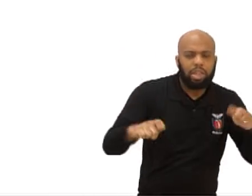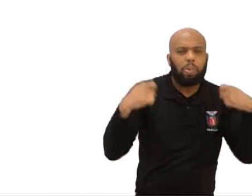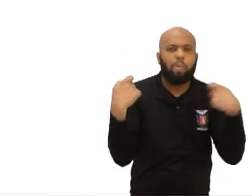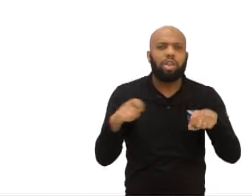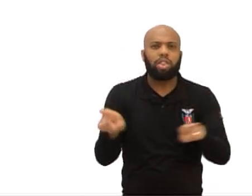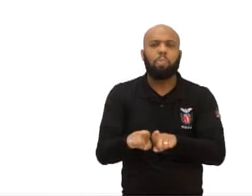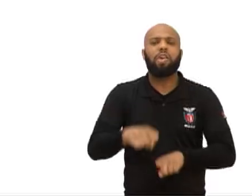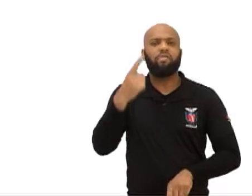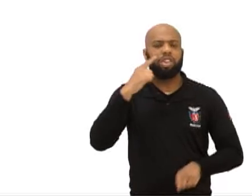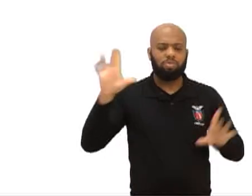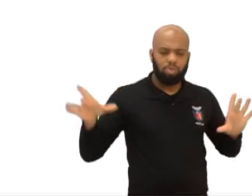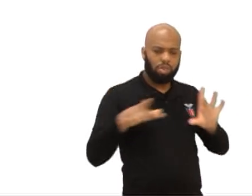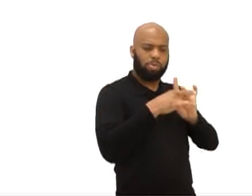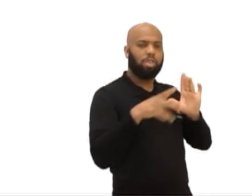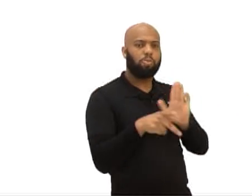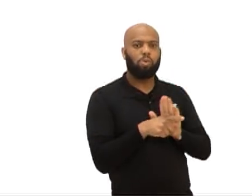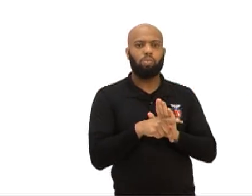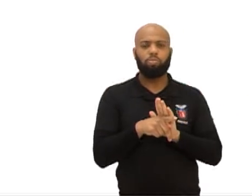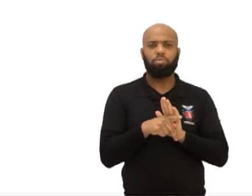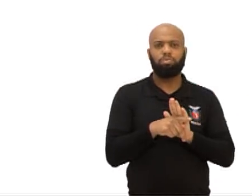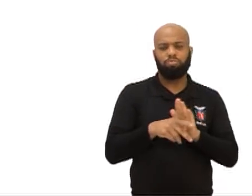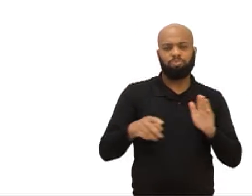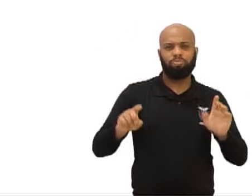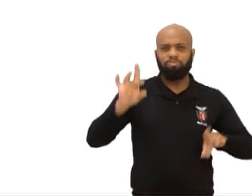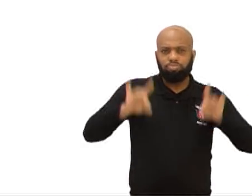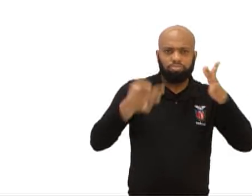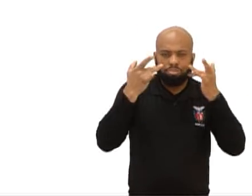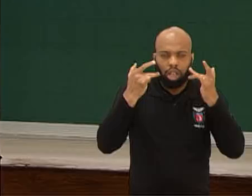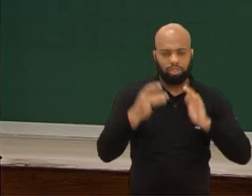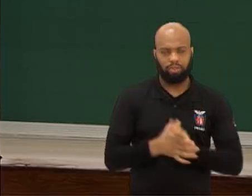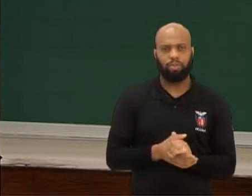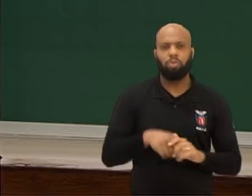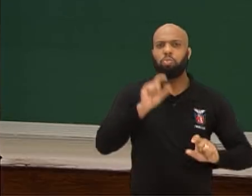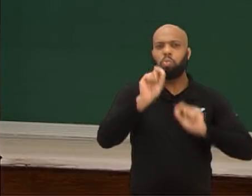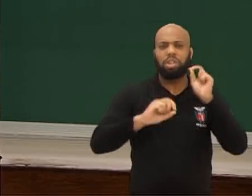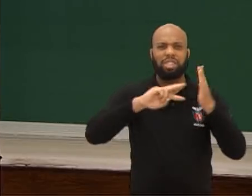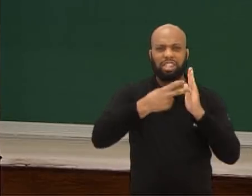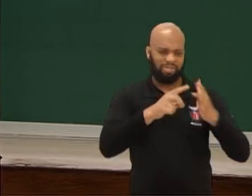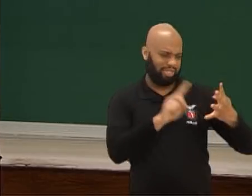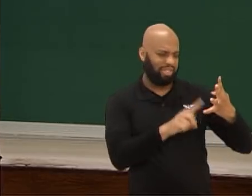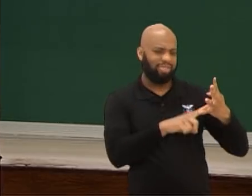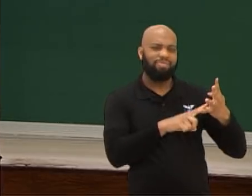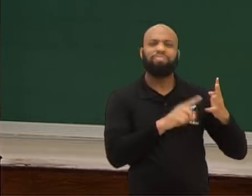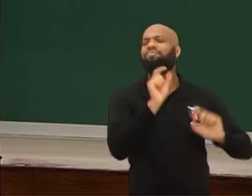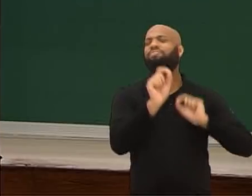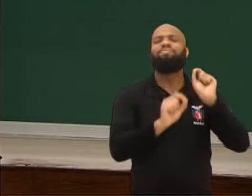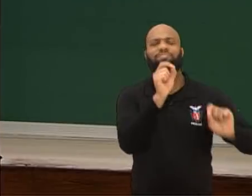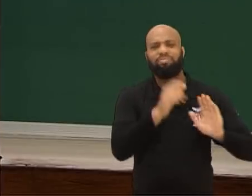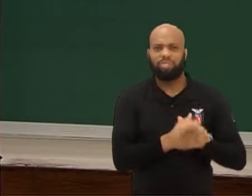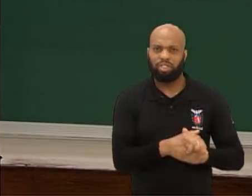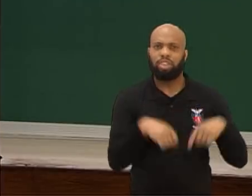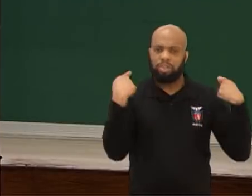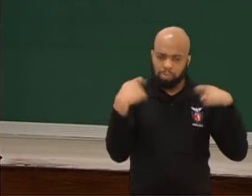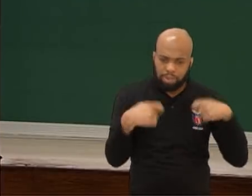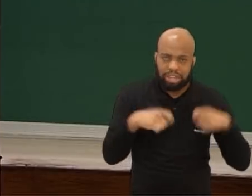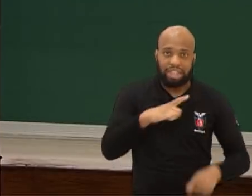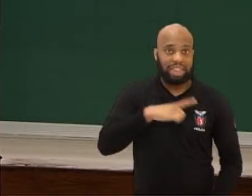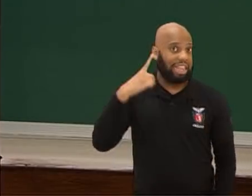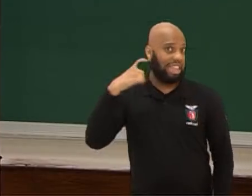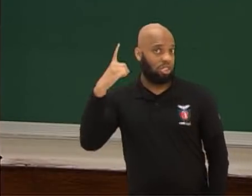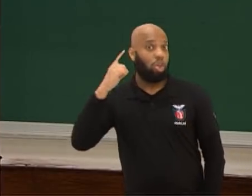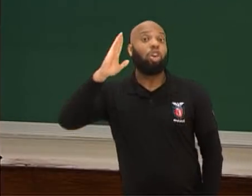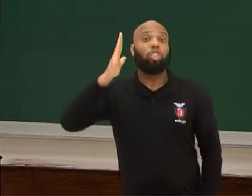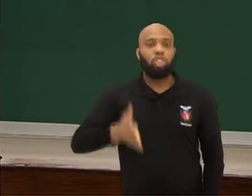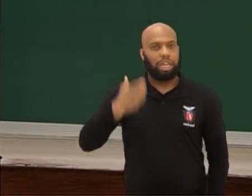considerando a coerência e o bom gosto. O que seria essa adequação, essa organização do material? Seria pegar esses sons